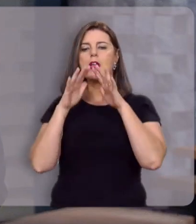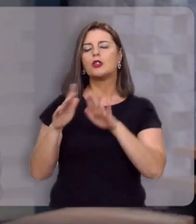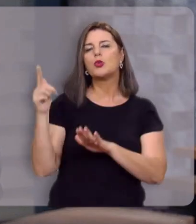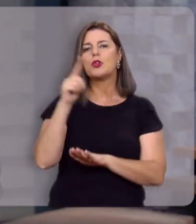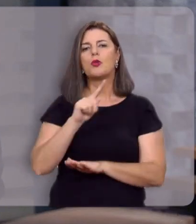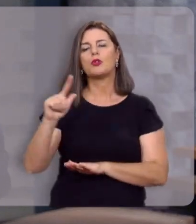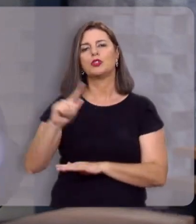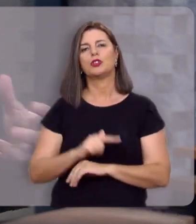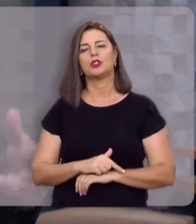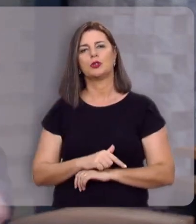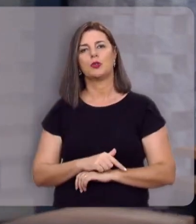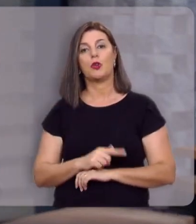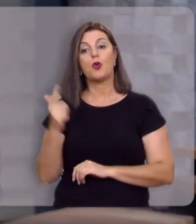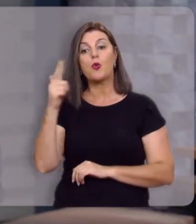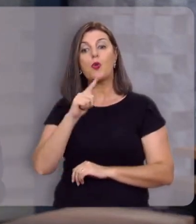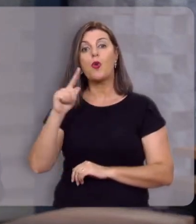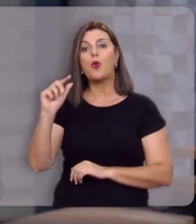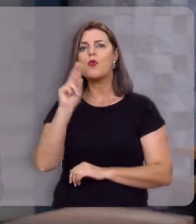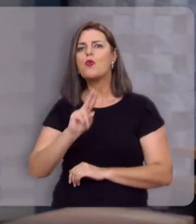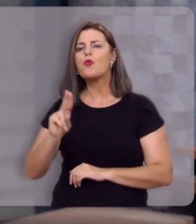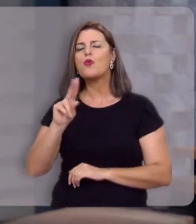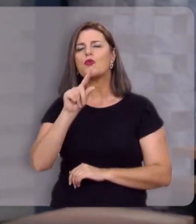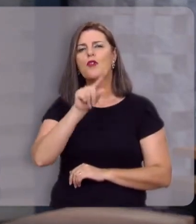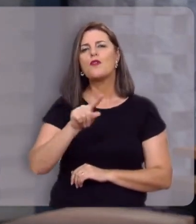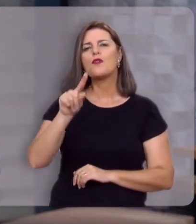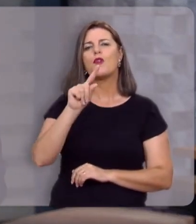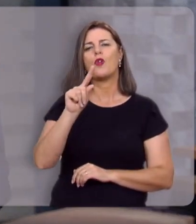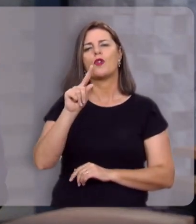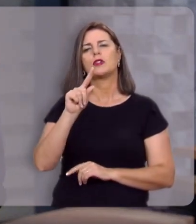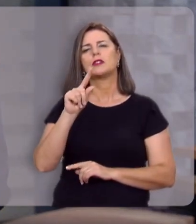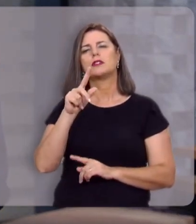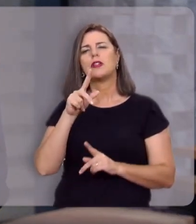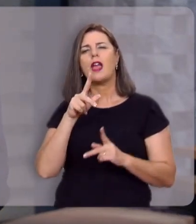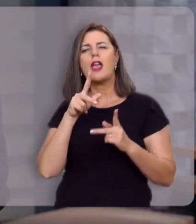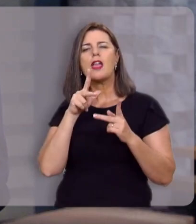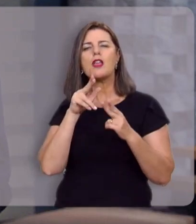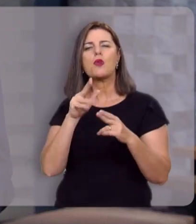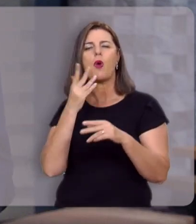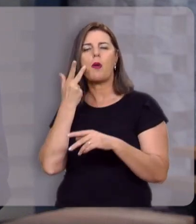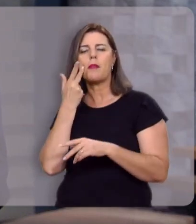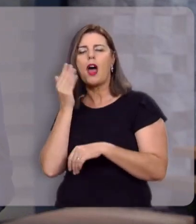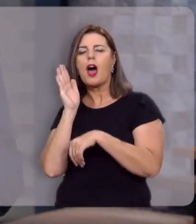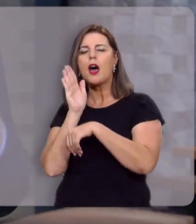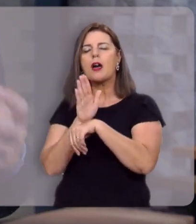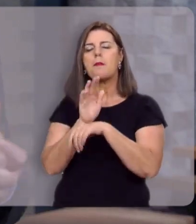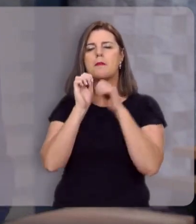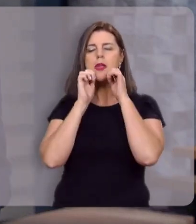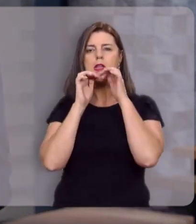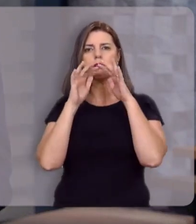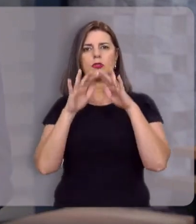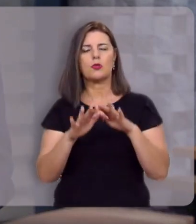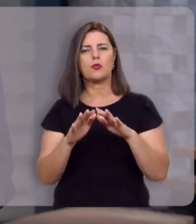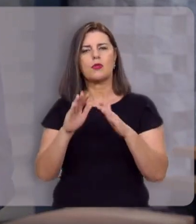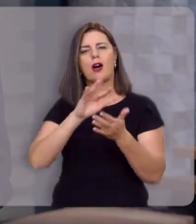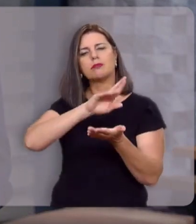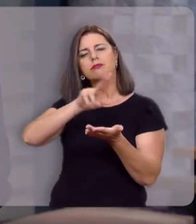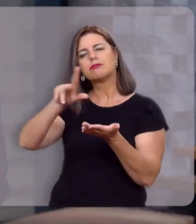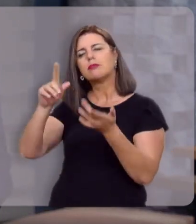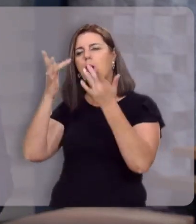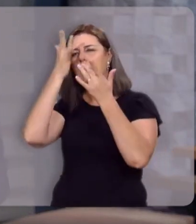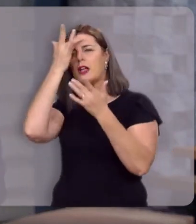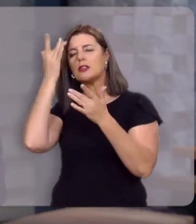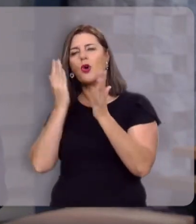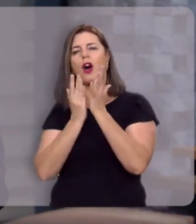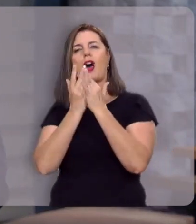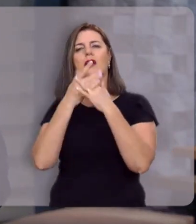a sua vida, que continue usando você como ferramenta, como instrumento para abençoar tantas